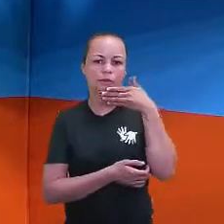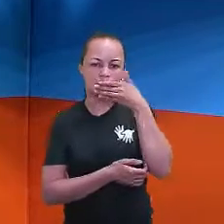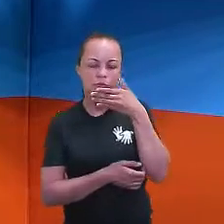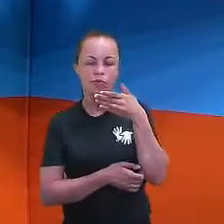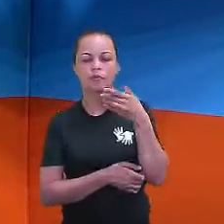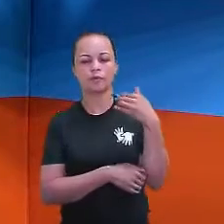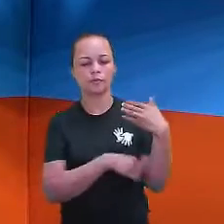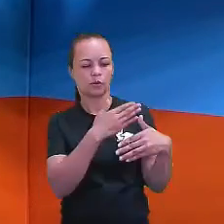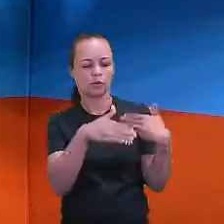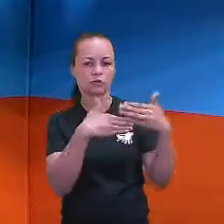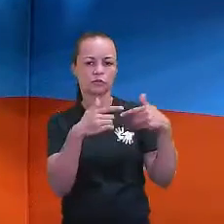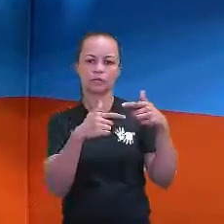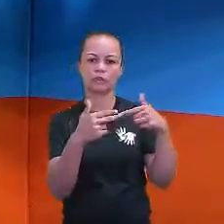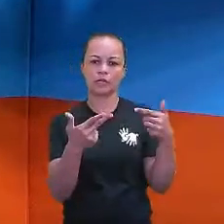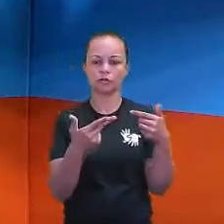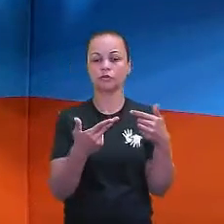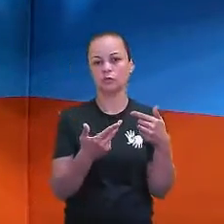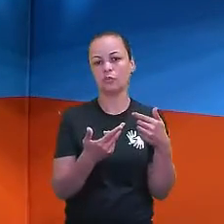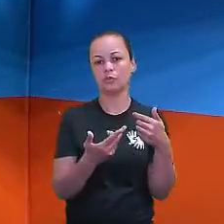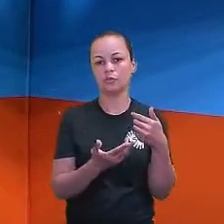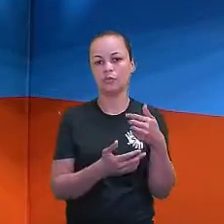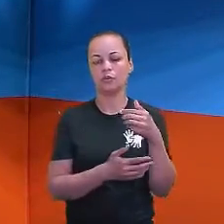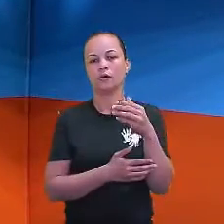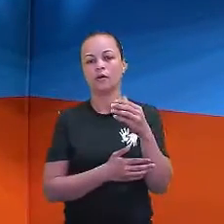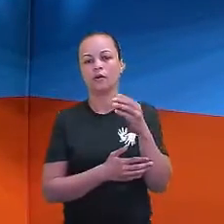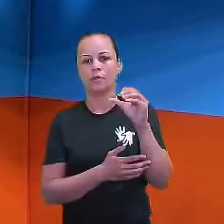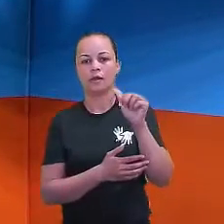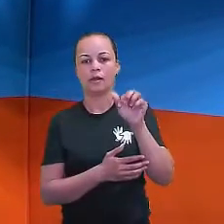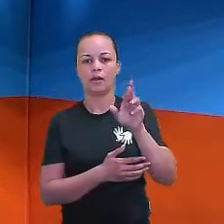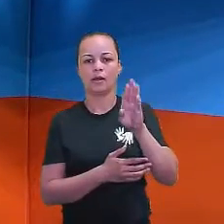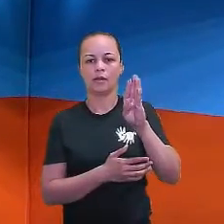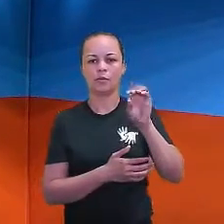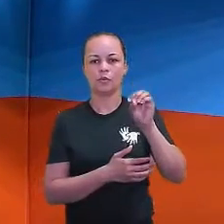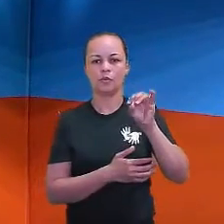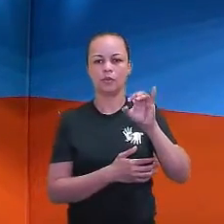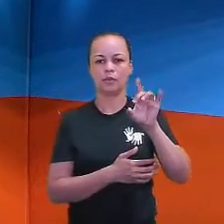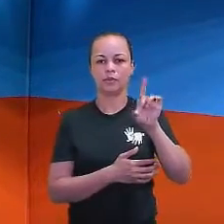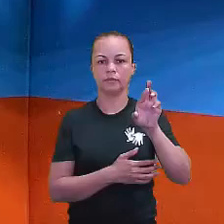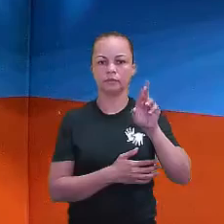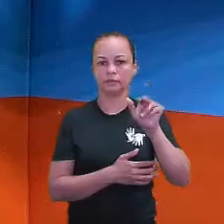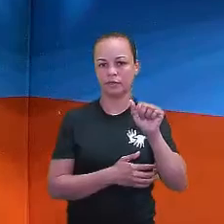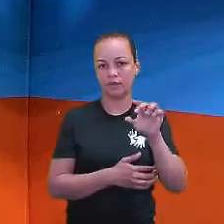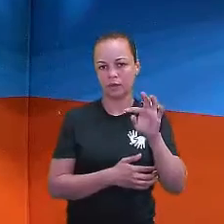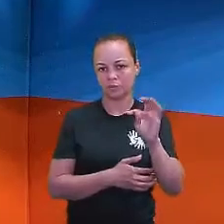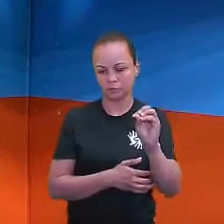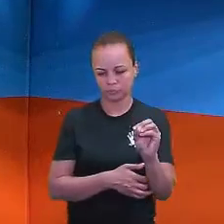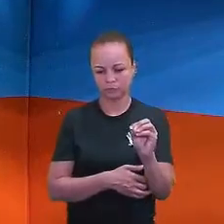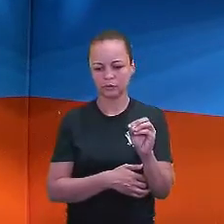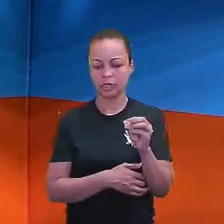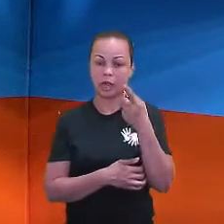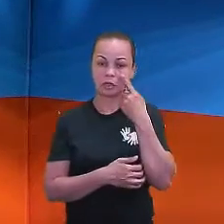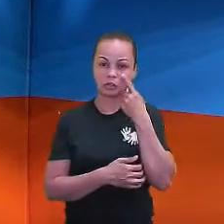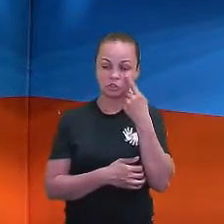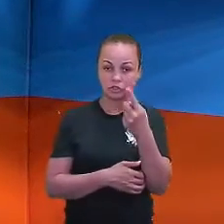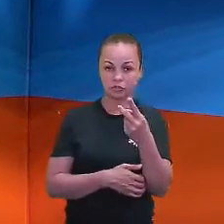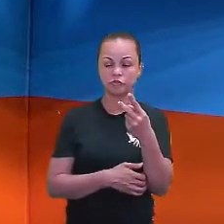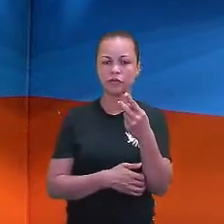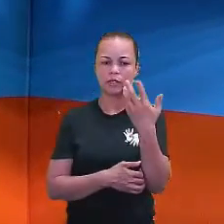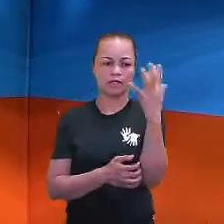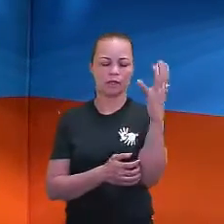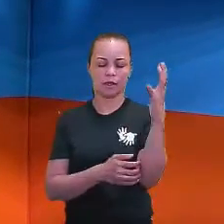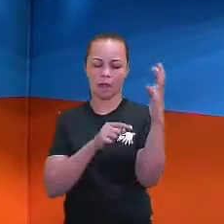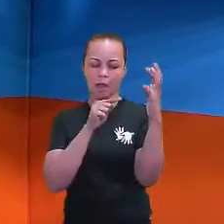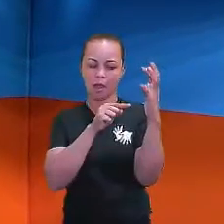de outros elementos, os carboidratos, ele é fixado. E ele é interessante que a gente vê aqui nitidamente que a planta, aqui não